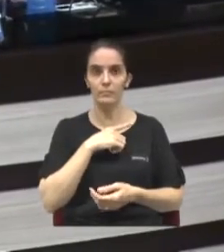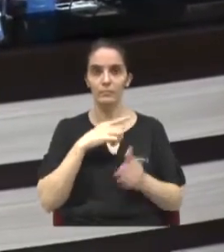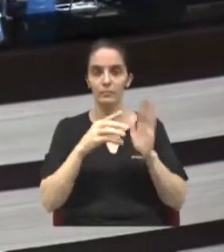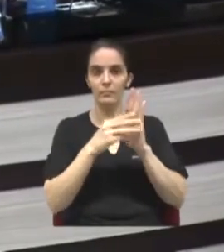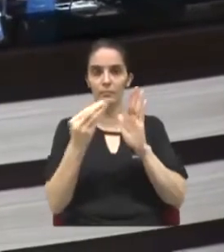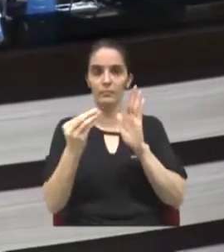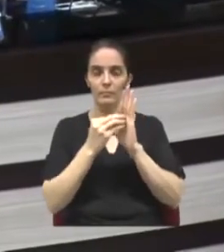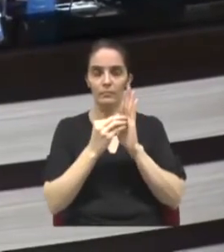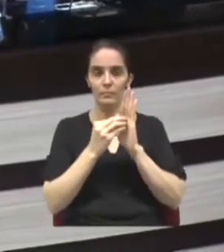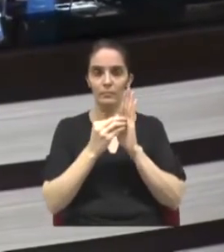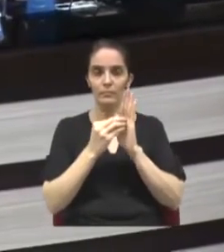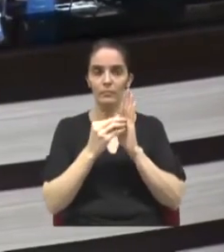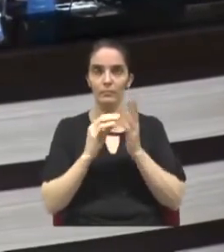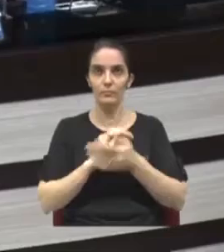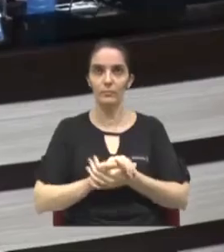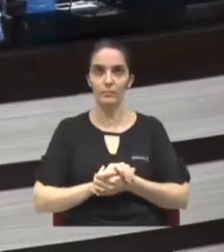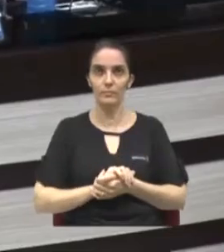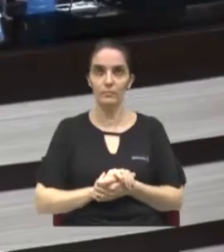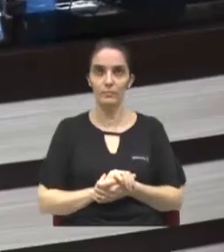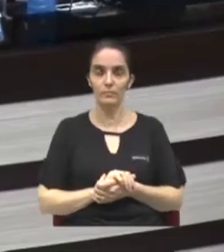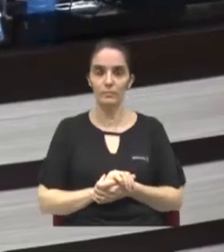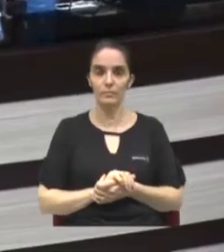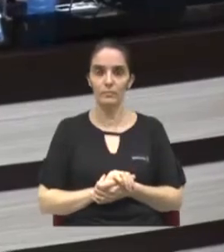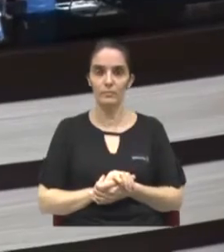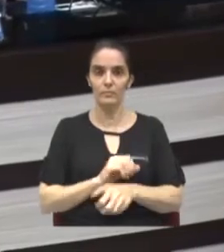ser lida. Só um minuto.